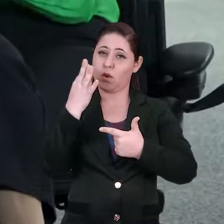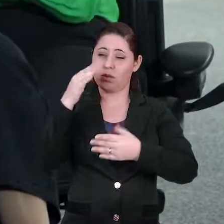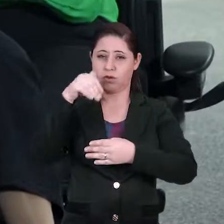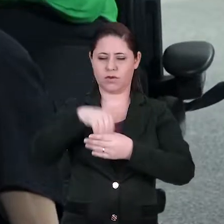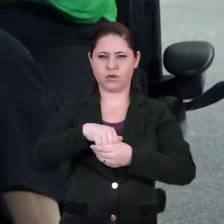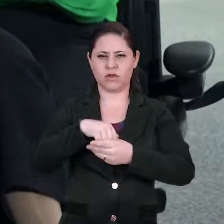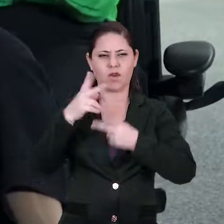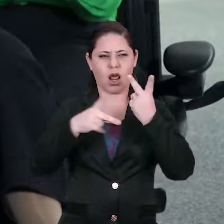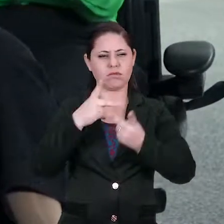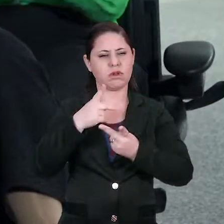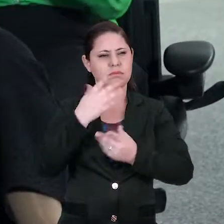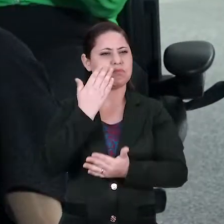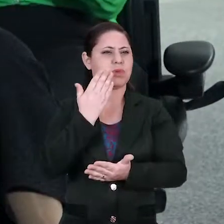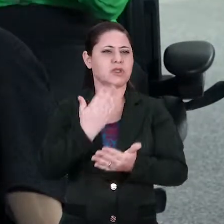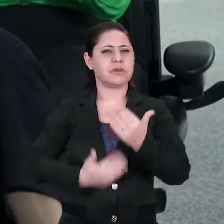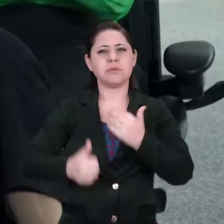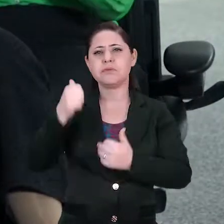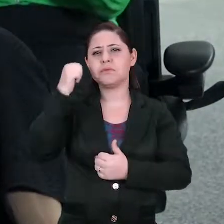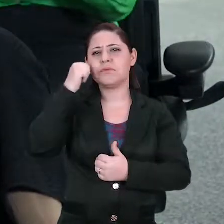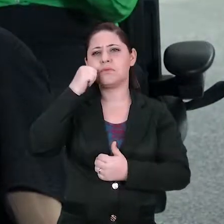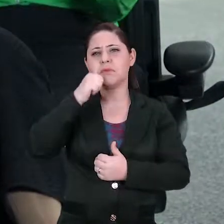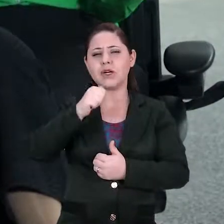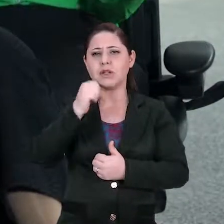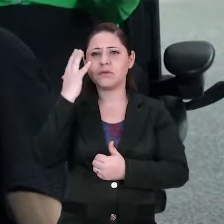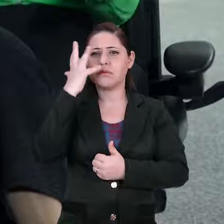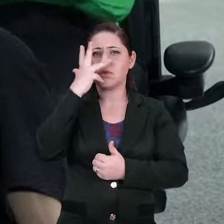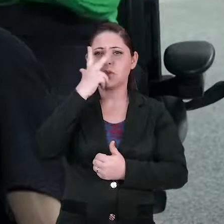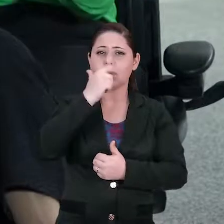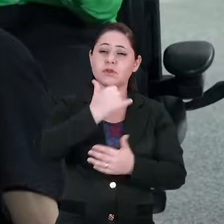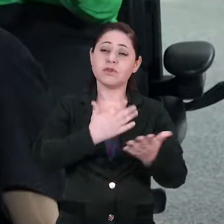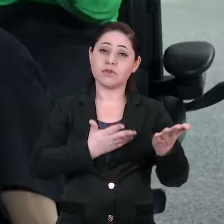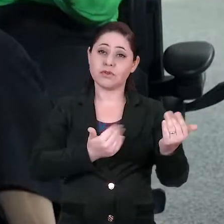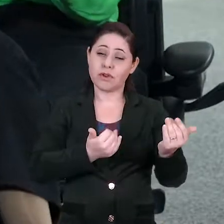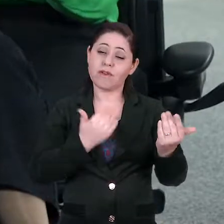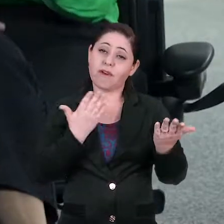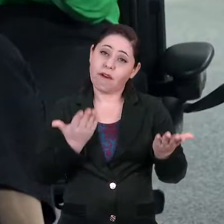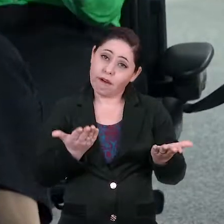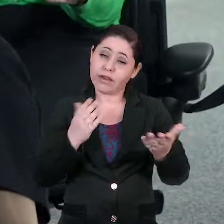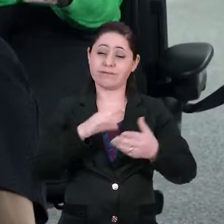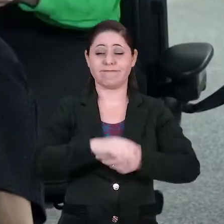ele falava assim, bom, Marisa, mas também perdi para uma mulher bonita, novinha, quer dizer,